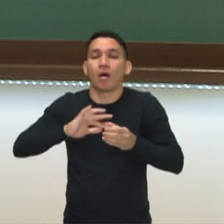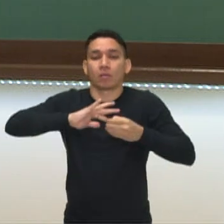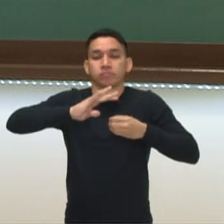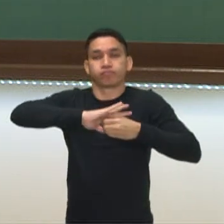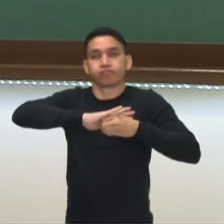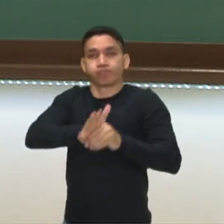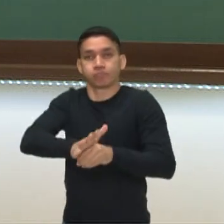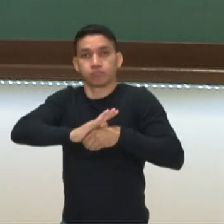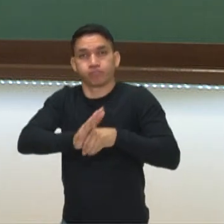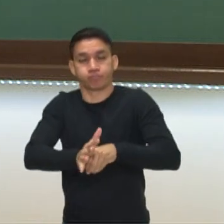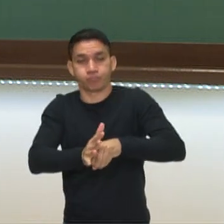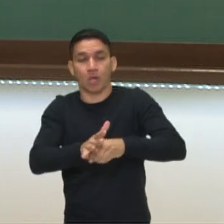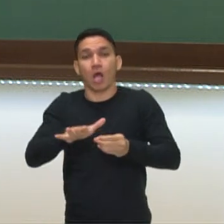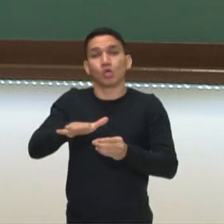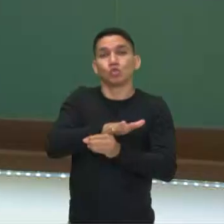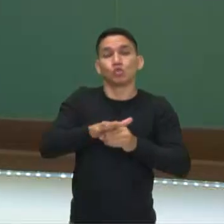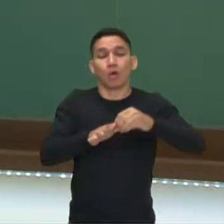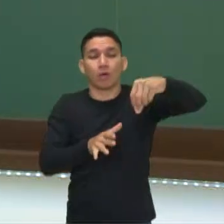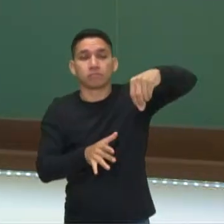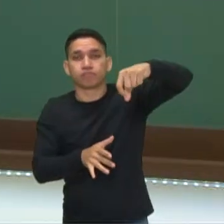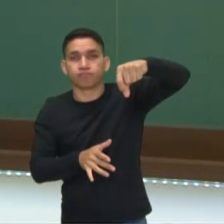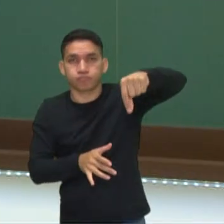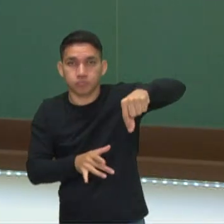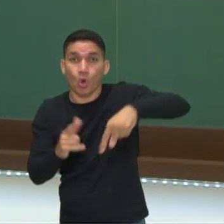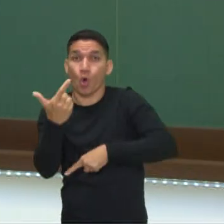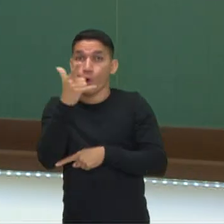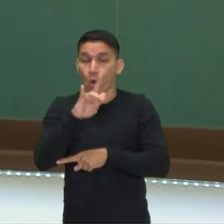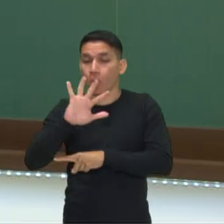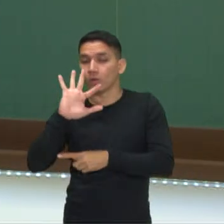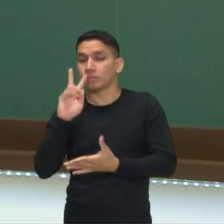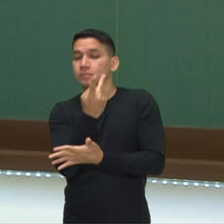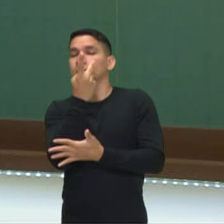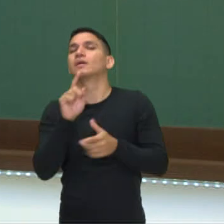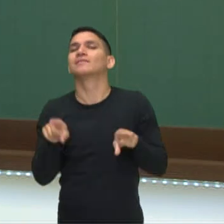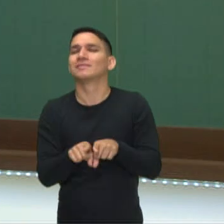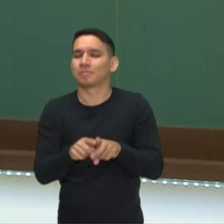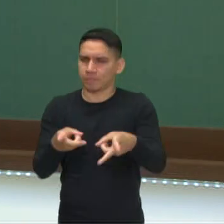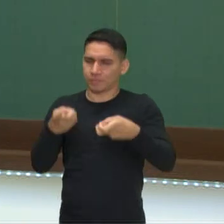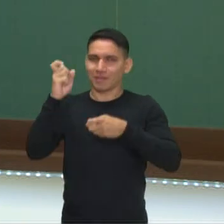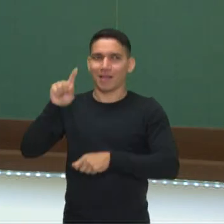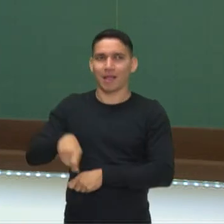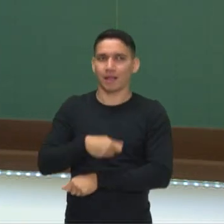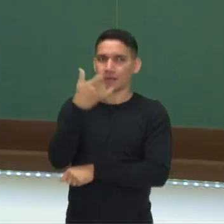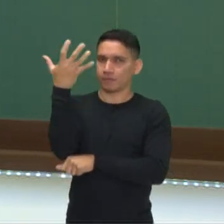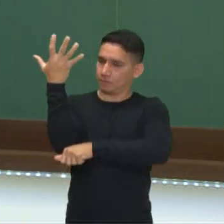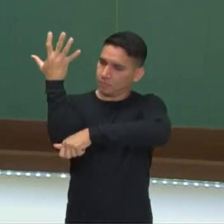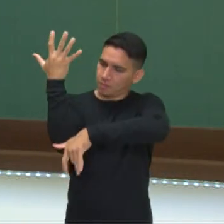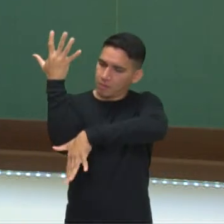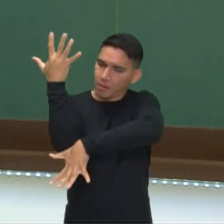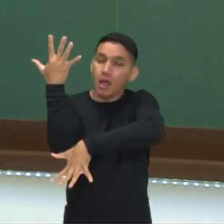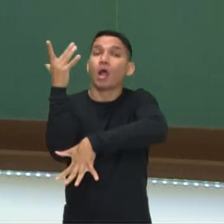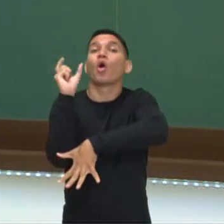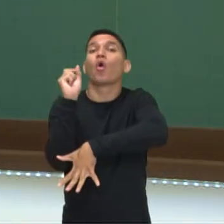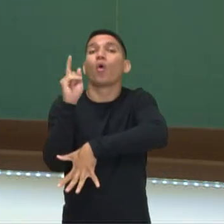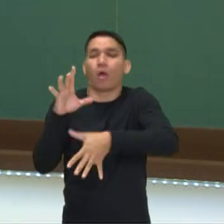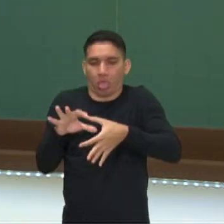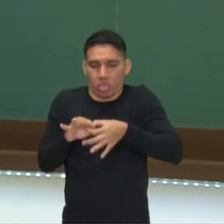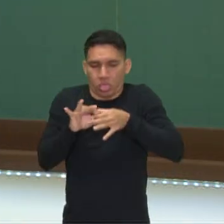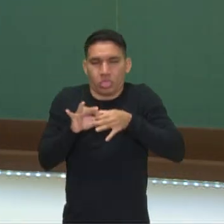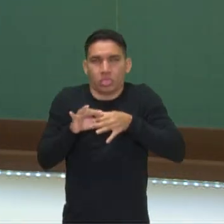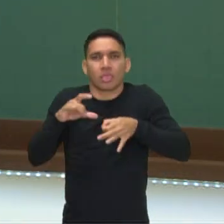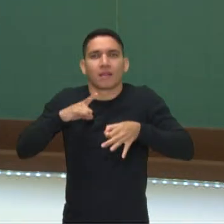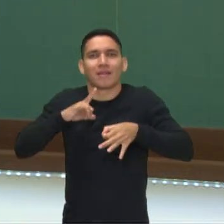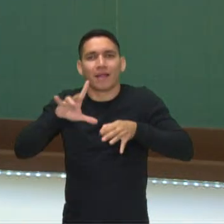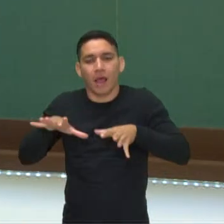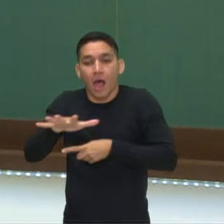exemplo. Um outro fenômeno, então, é a capilaridade. Isso faz com que elas fiquem aderidas à região onde elas se